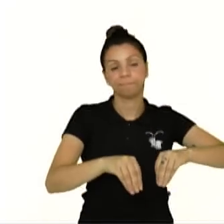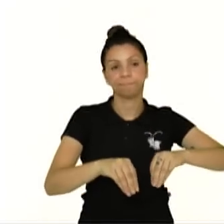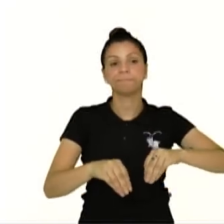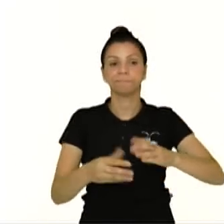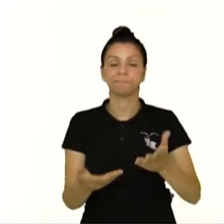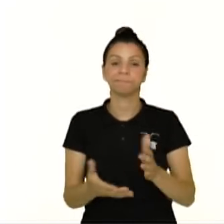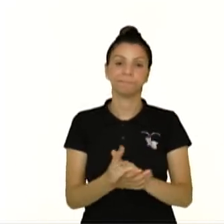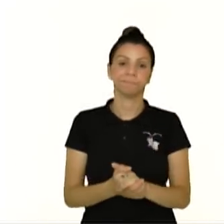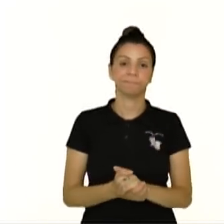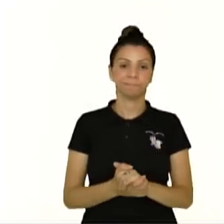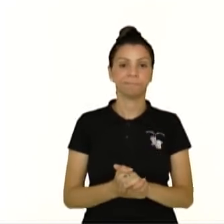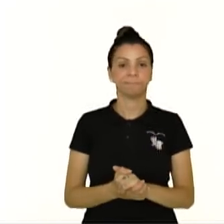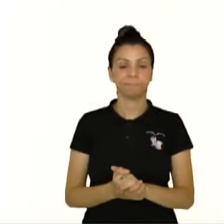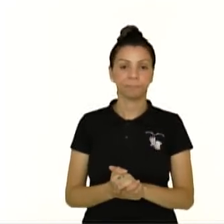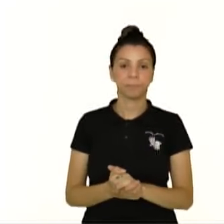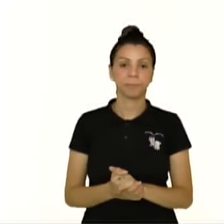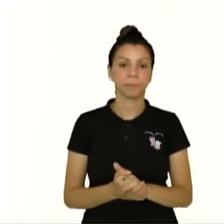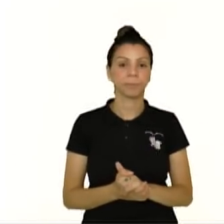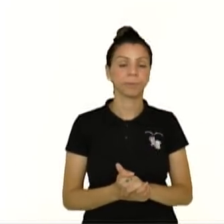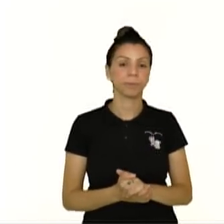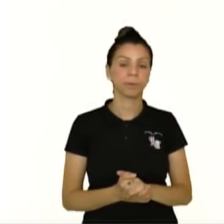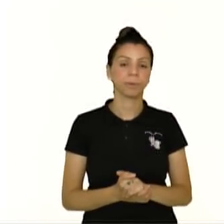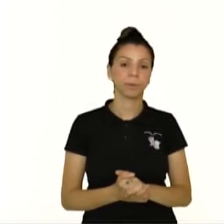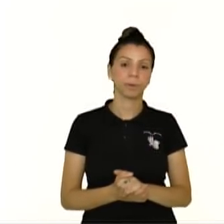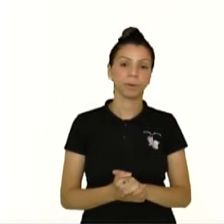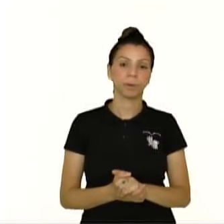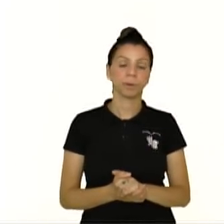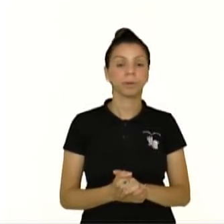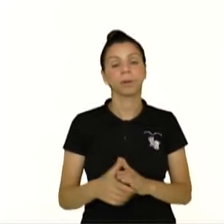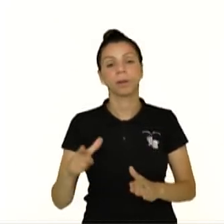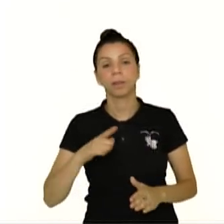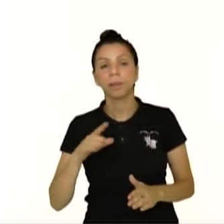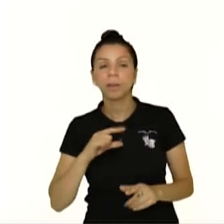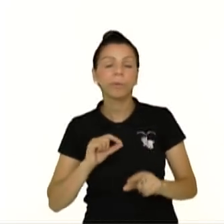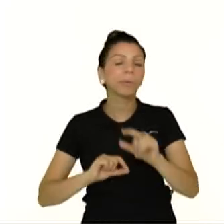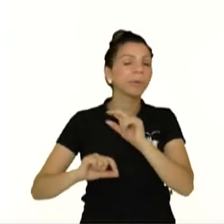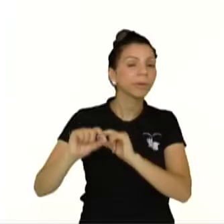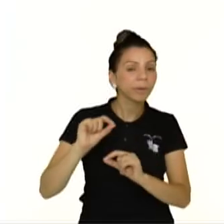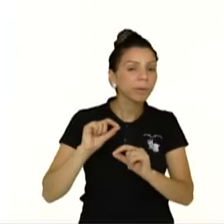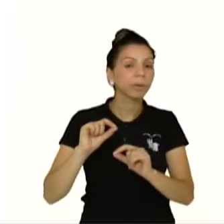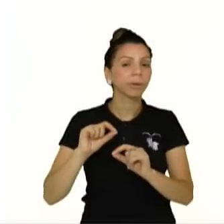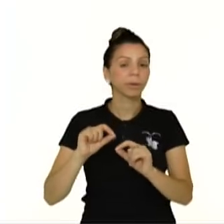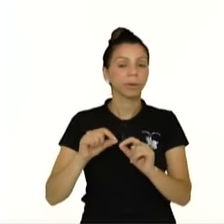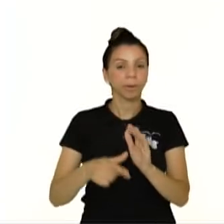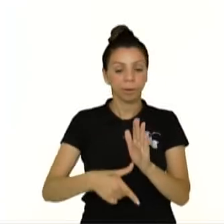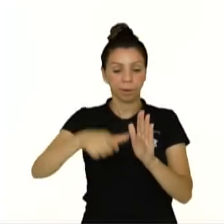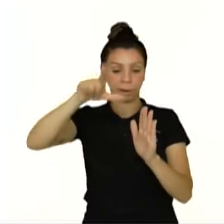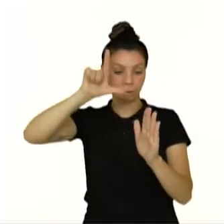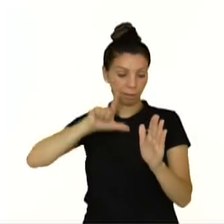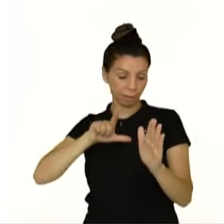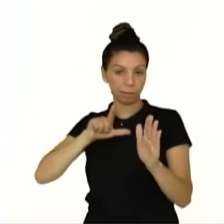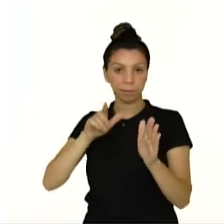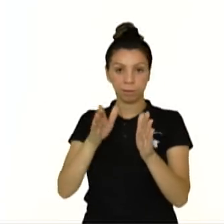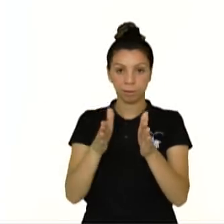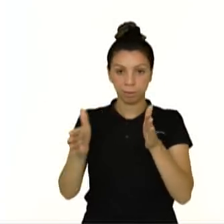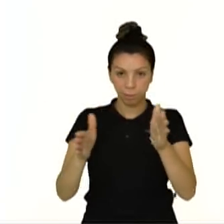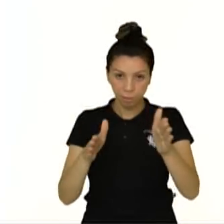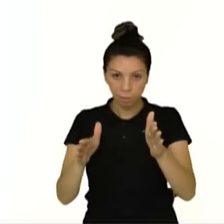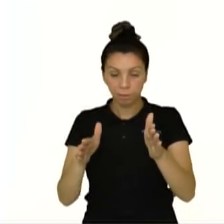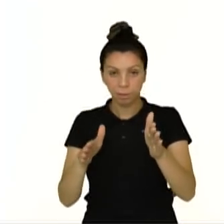Nesse sentido, tá? Nesse sentido, nós temos o pré-curso, ou seja, uma fase anterior à